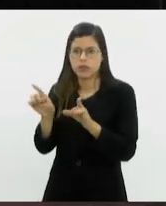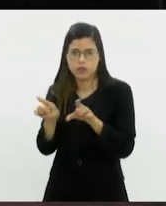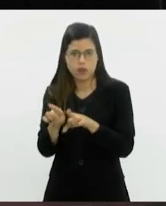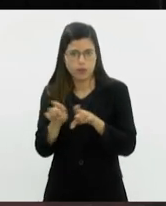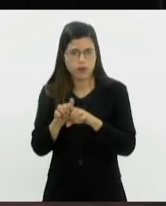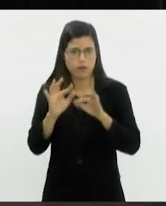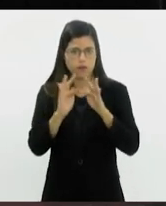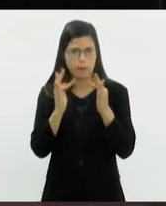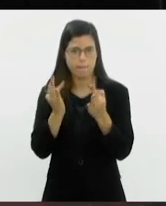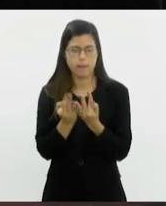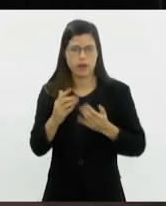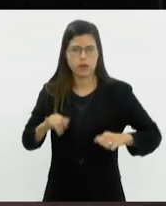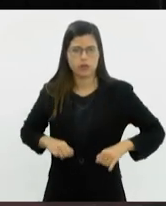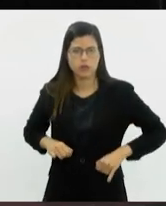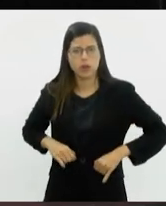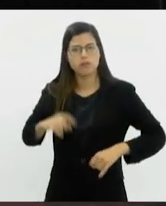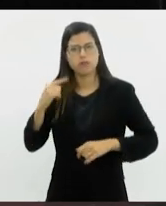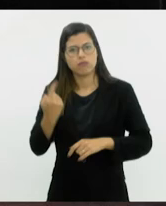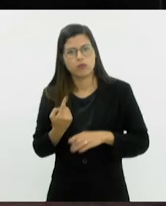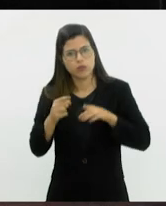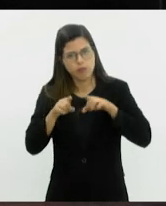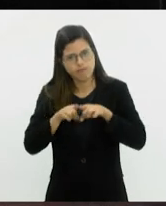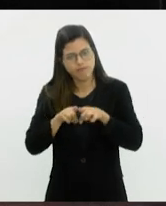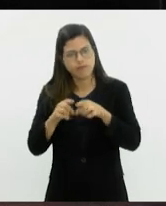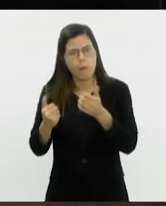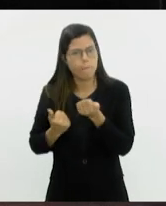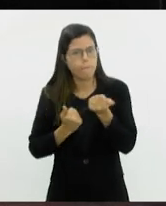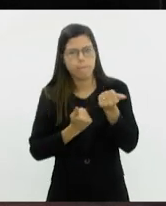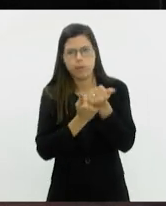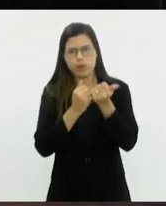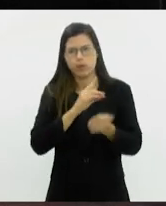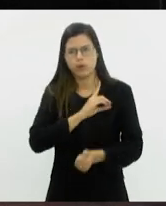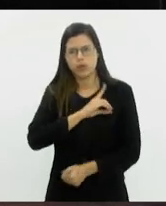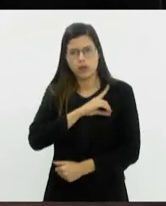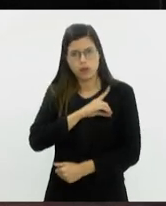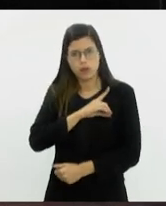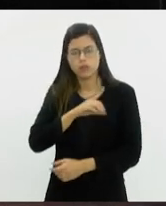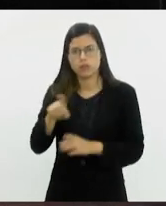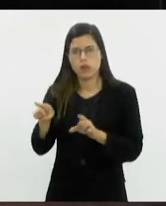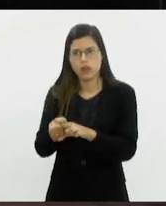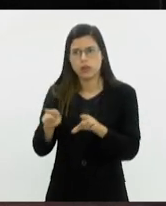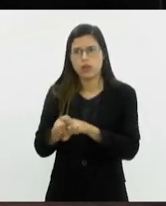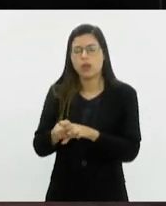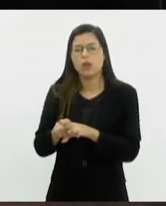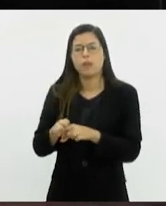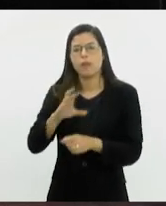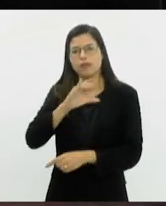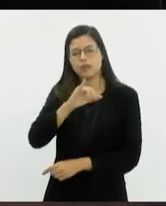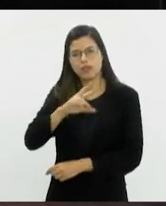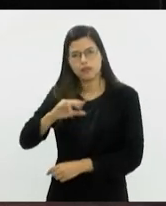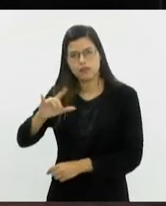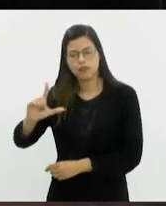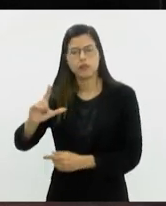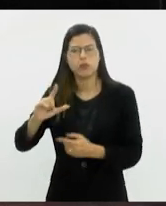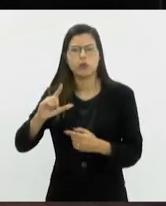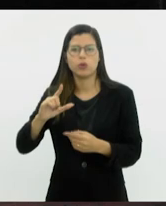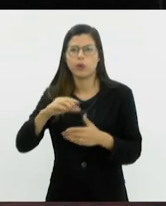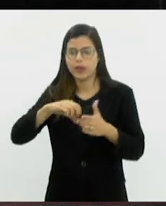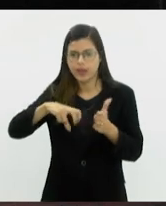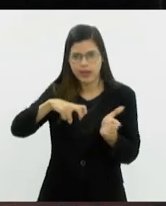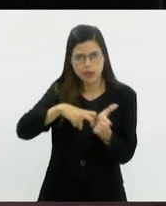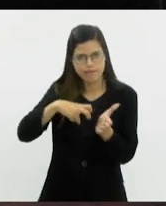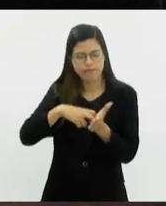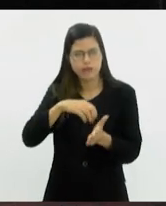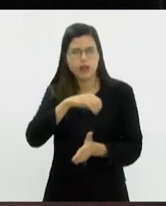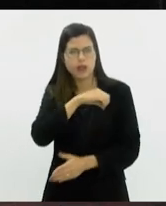gente possa dar esse apoio junto à delegacia, junto ao inquérito civil e criminal que é instaurado, para que essas pessoas